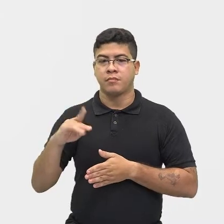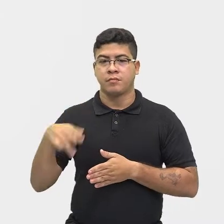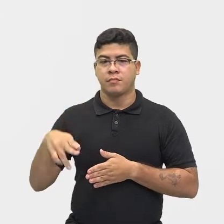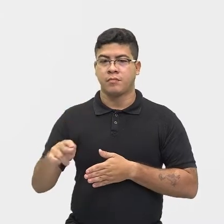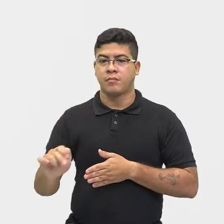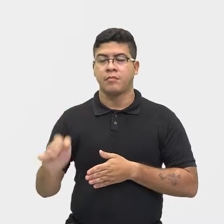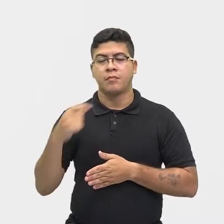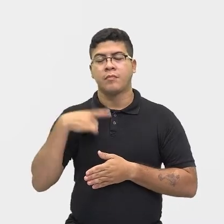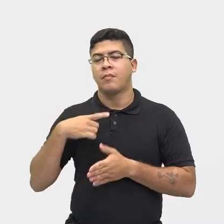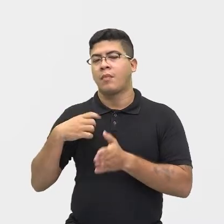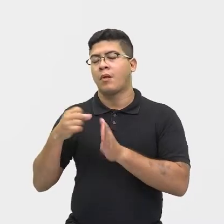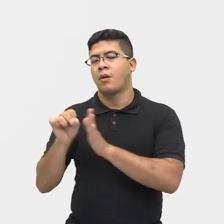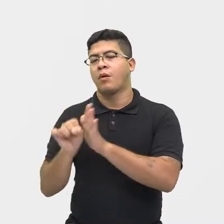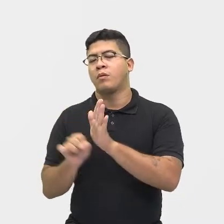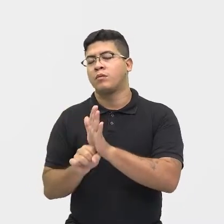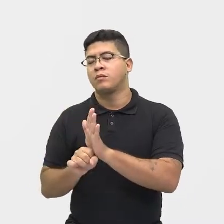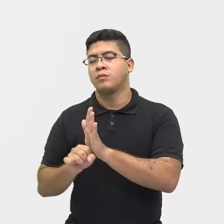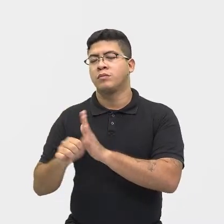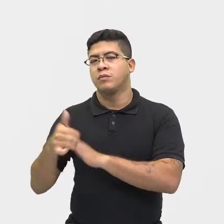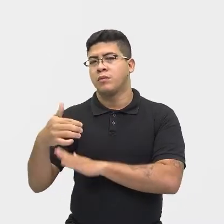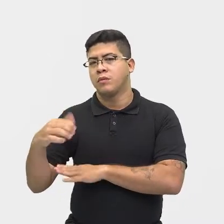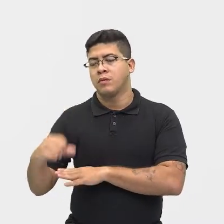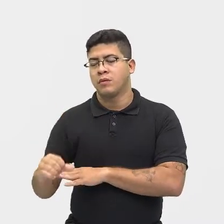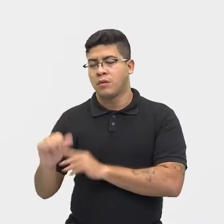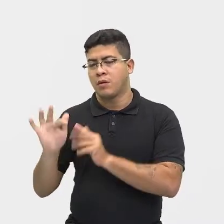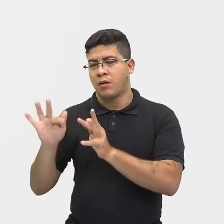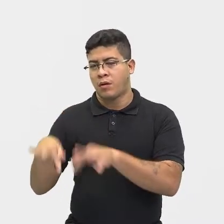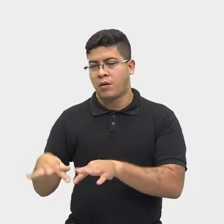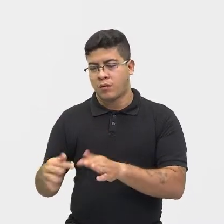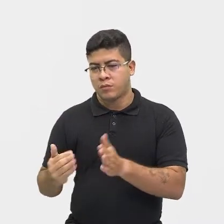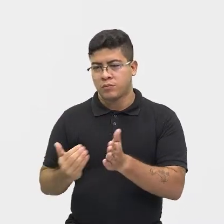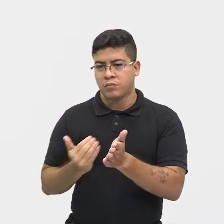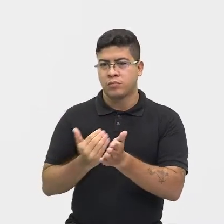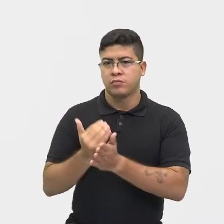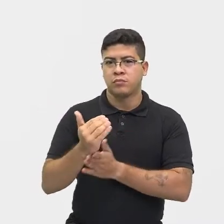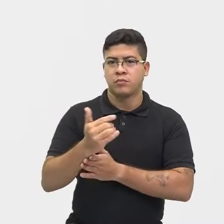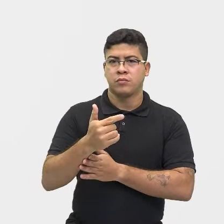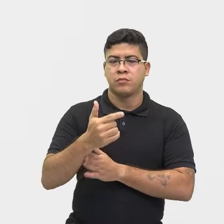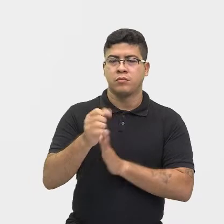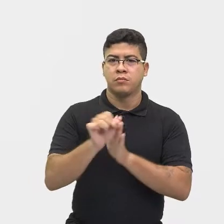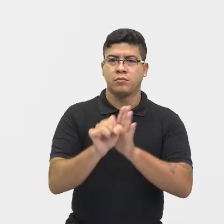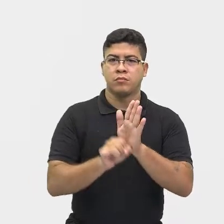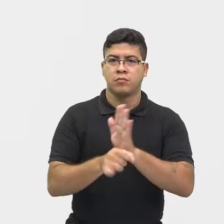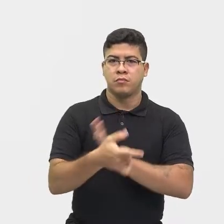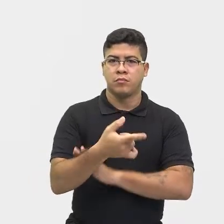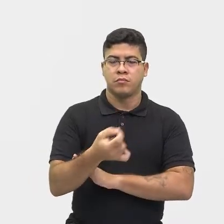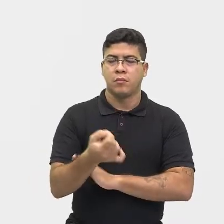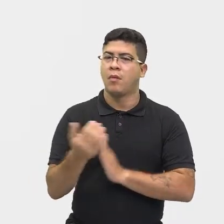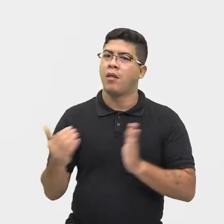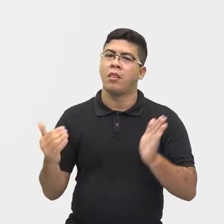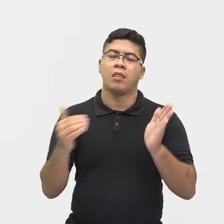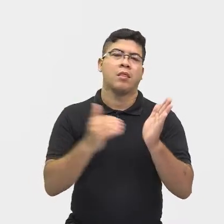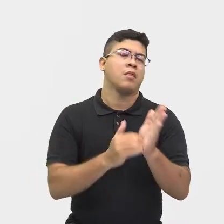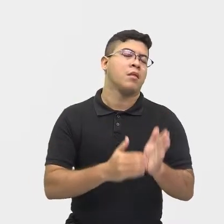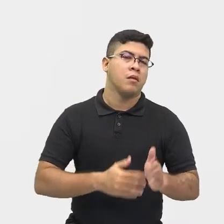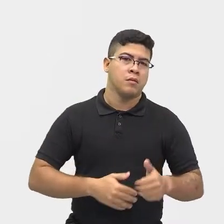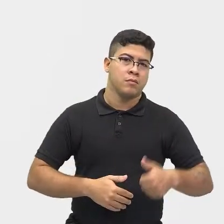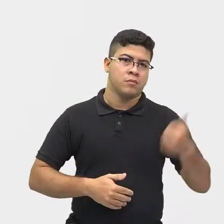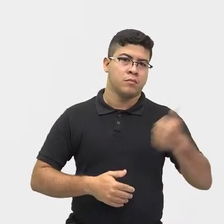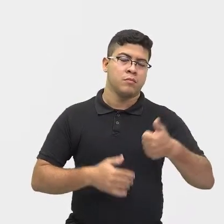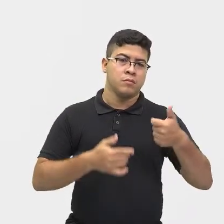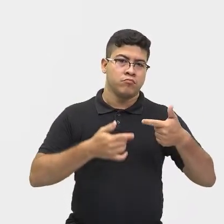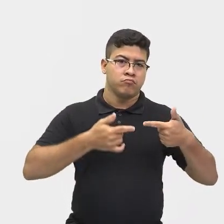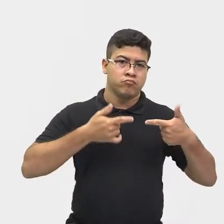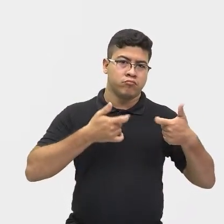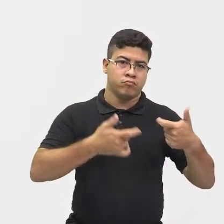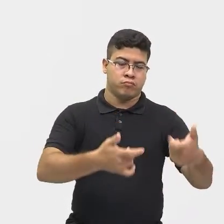estamos ali no final do século XIX, início do século XX, até a Primeira Guerra Mundial, a Europa vive a chamada